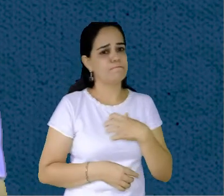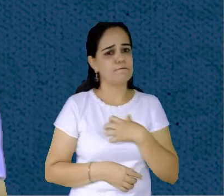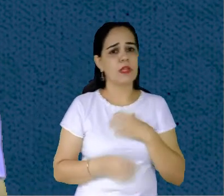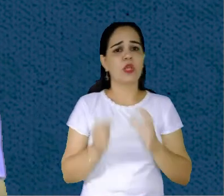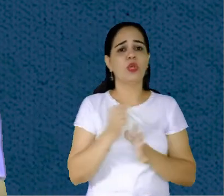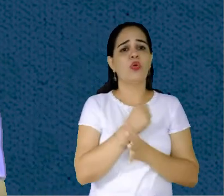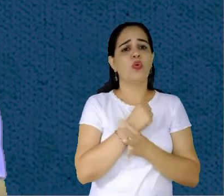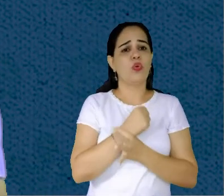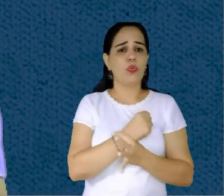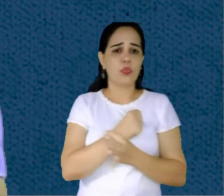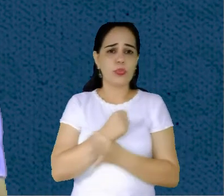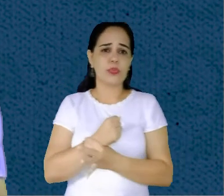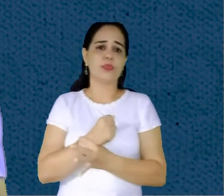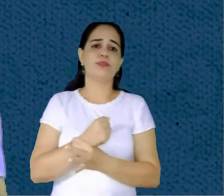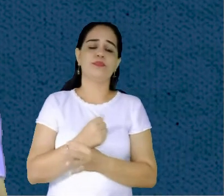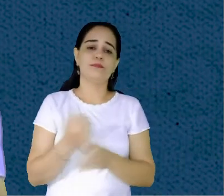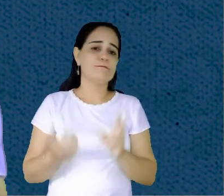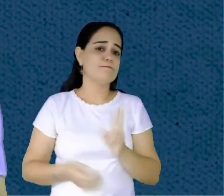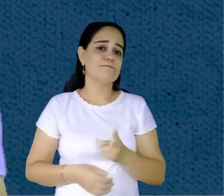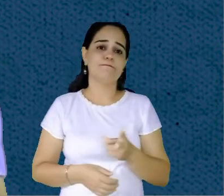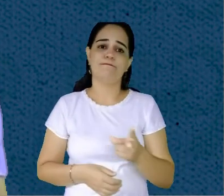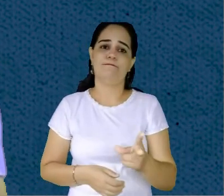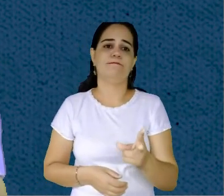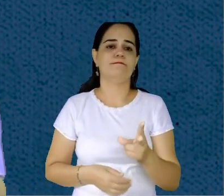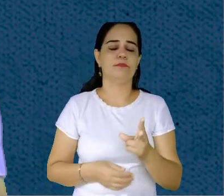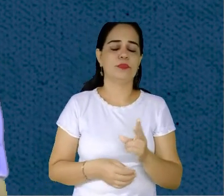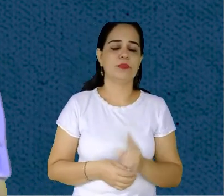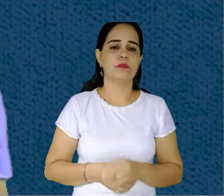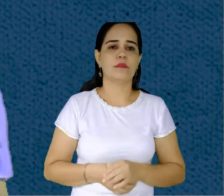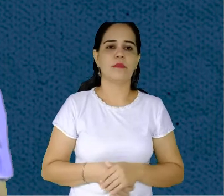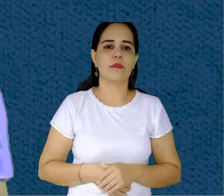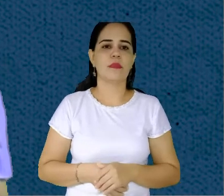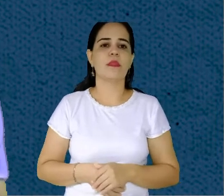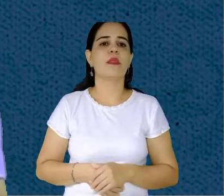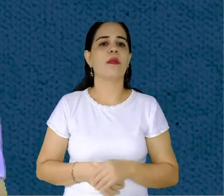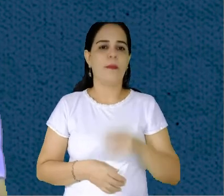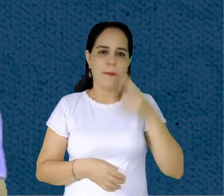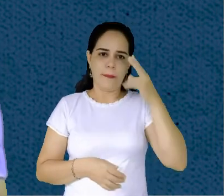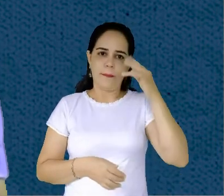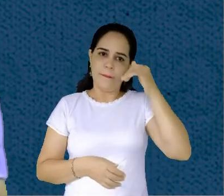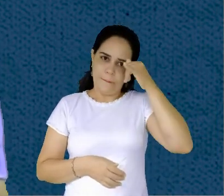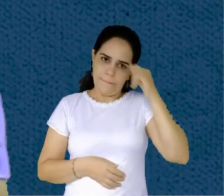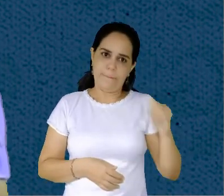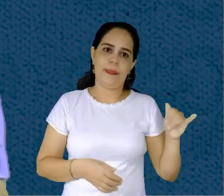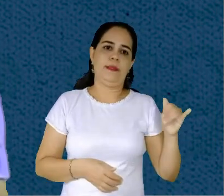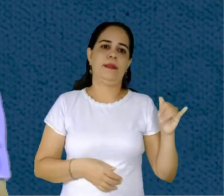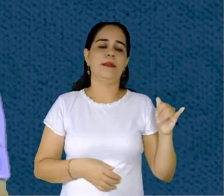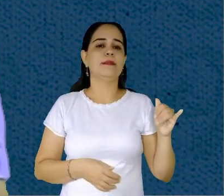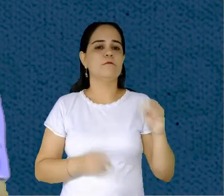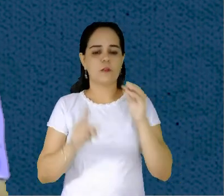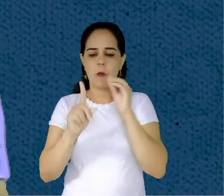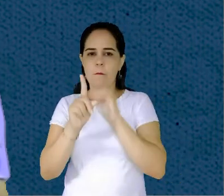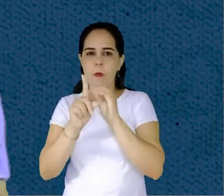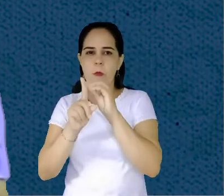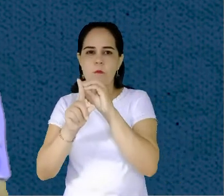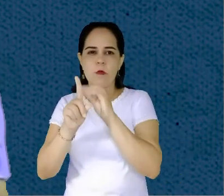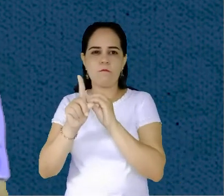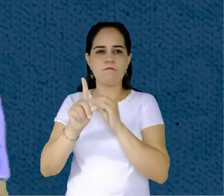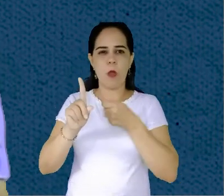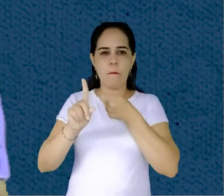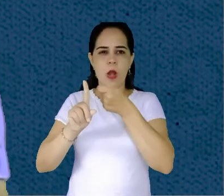para evitar esses abusos, essa exploração que muitas vezes acontece.